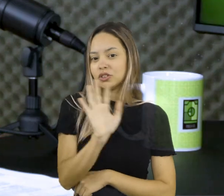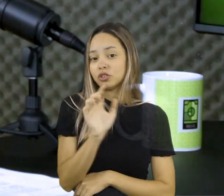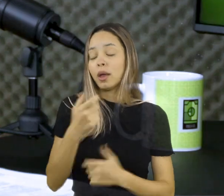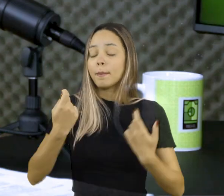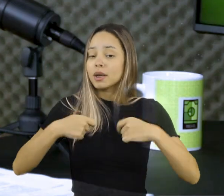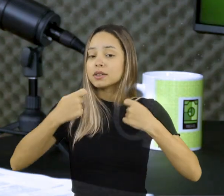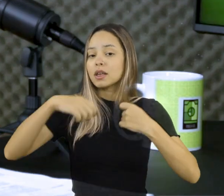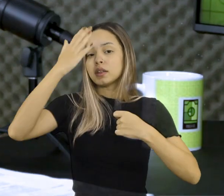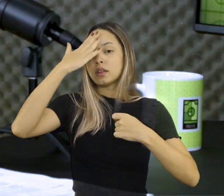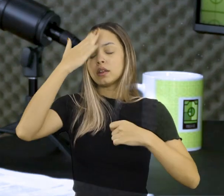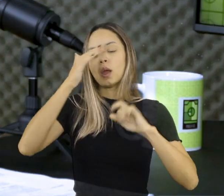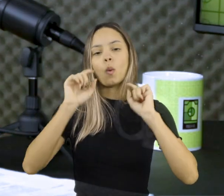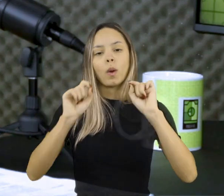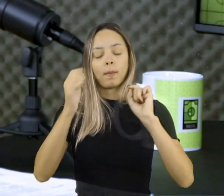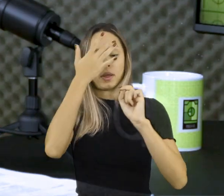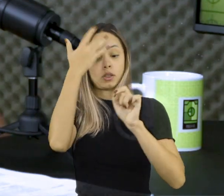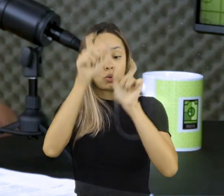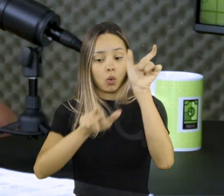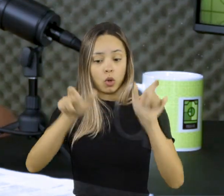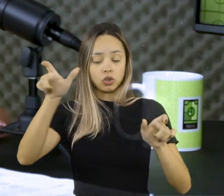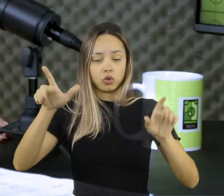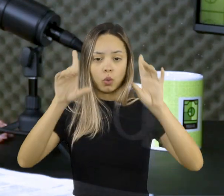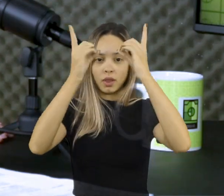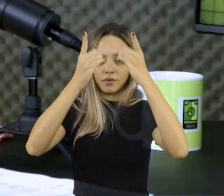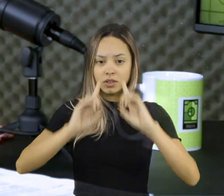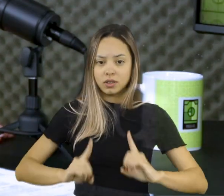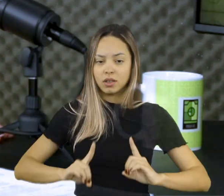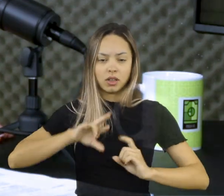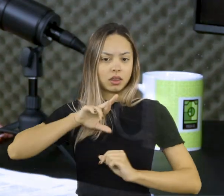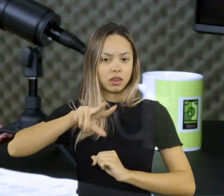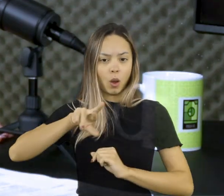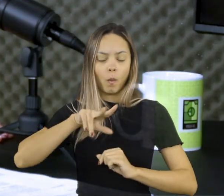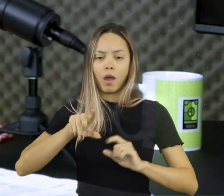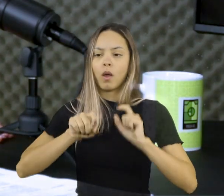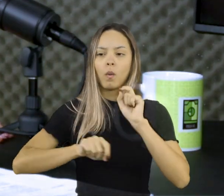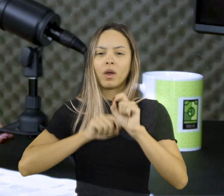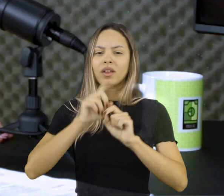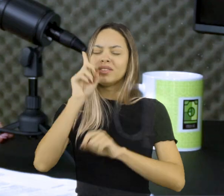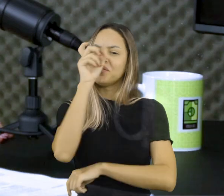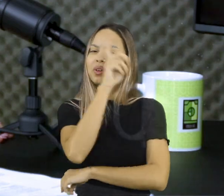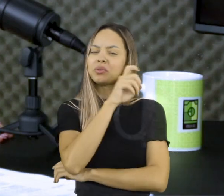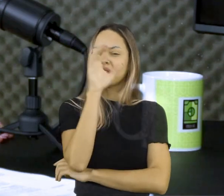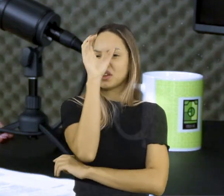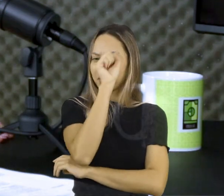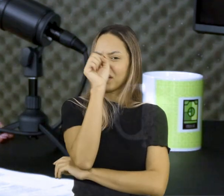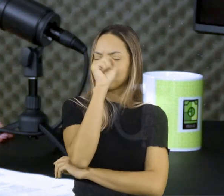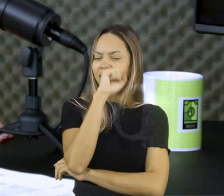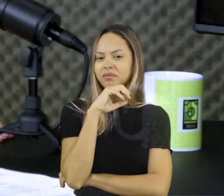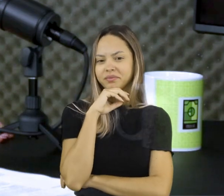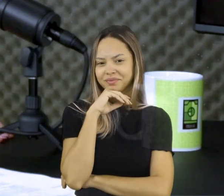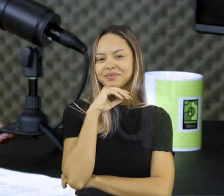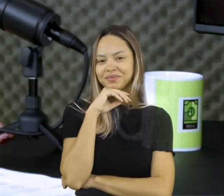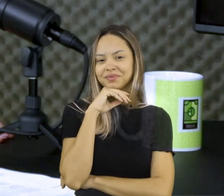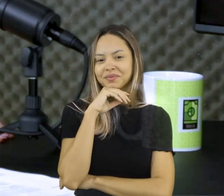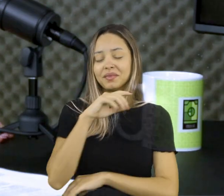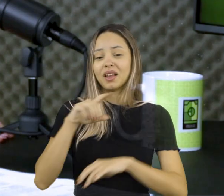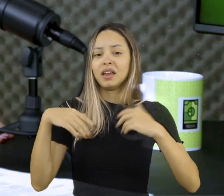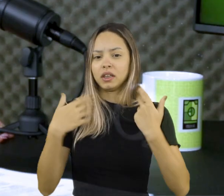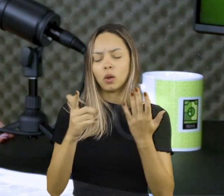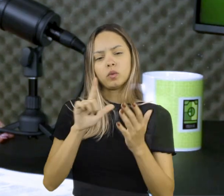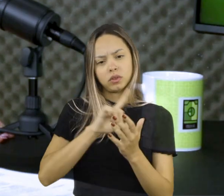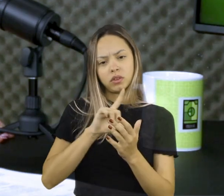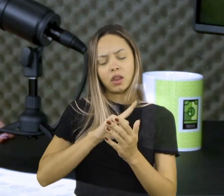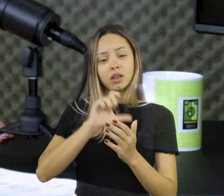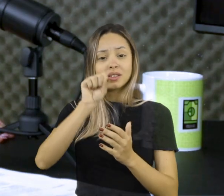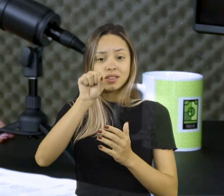que pessoa com deficiência não necessariamente ela vai ter dificuldade de aprendizagem. E ela até terá,